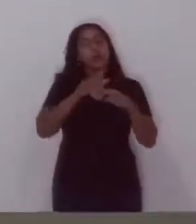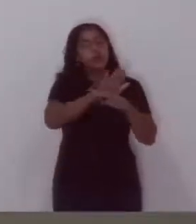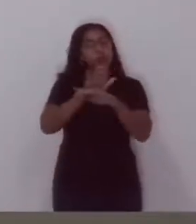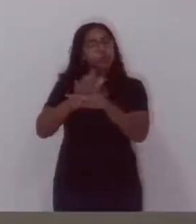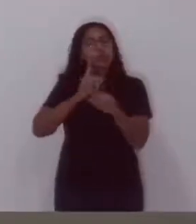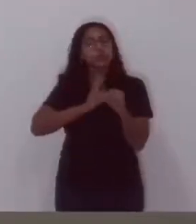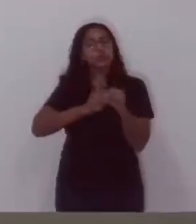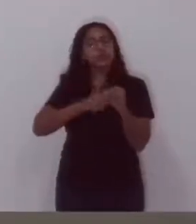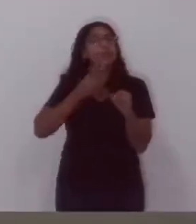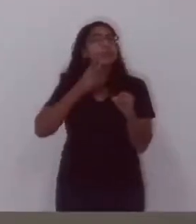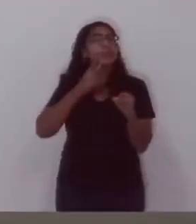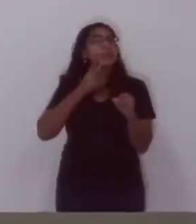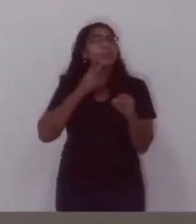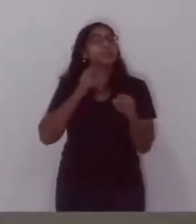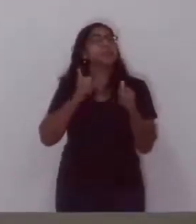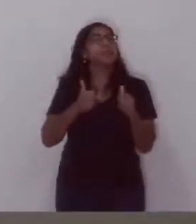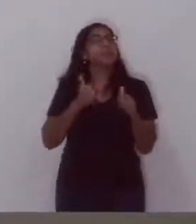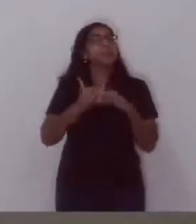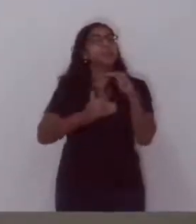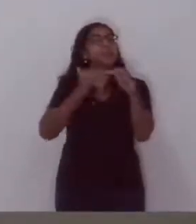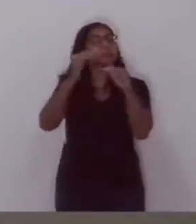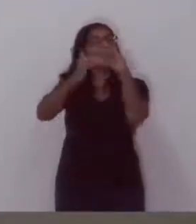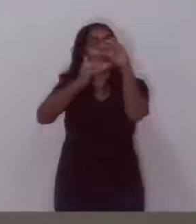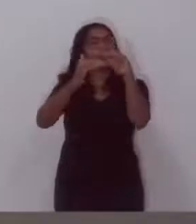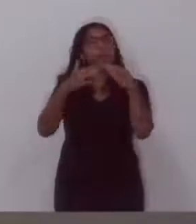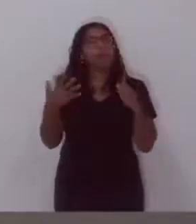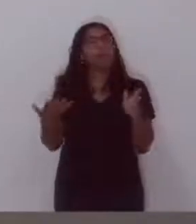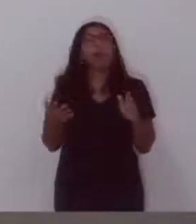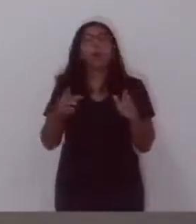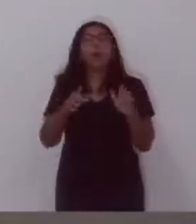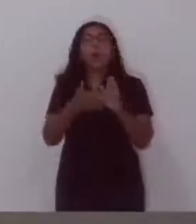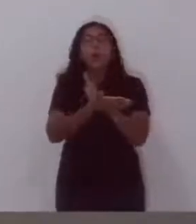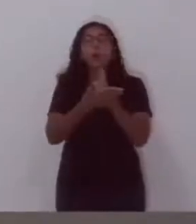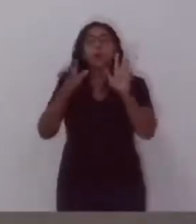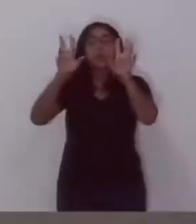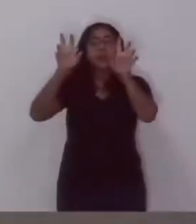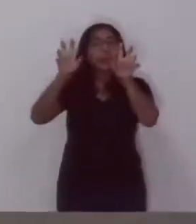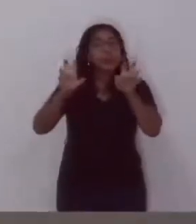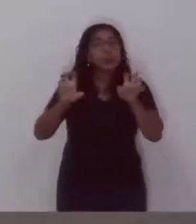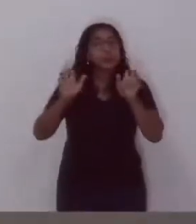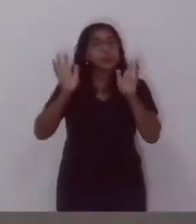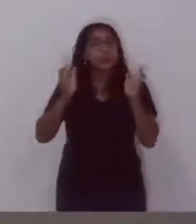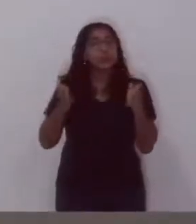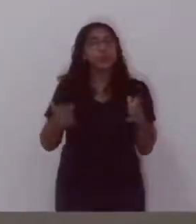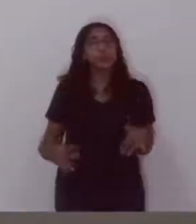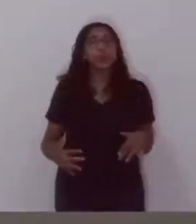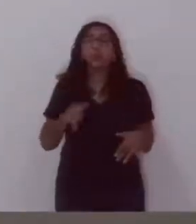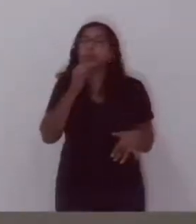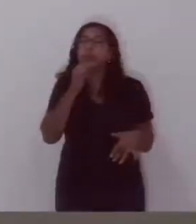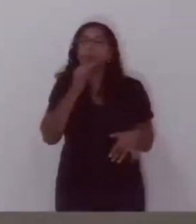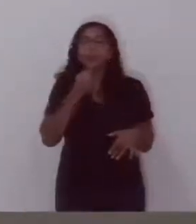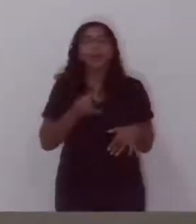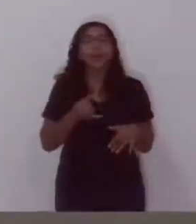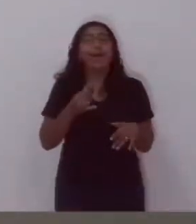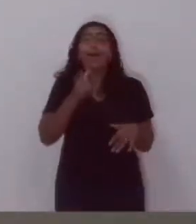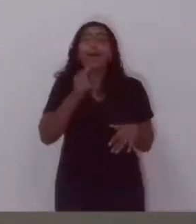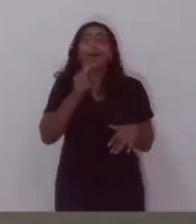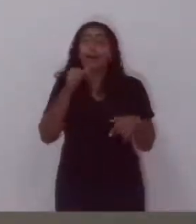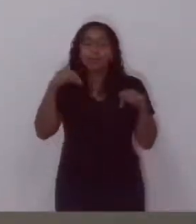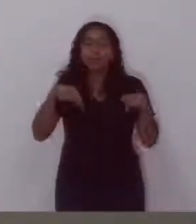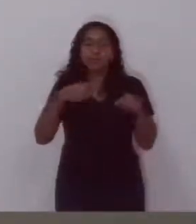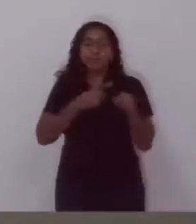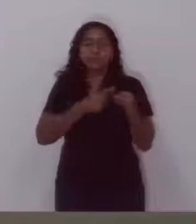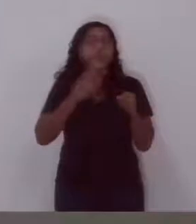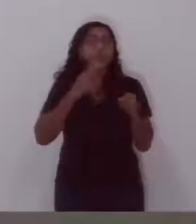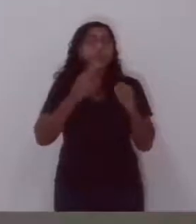cidade. Tratar de questões importantes, como falaram alguns vereadores aqui. A questão hídrica do nosso município. O que nós podemos propor